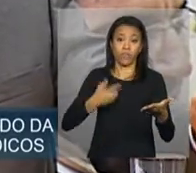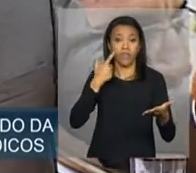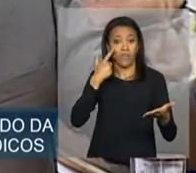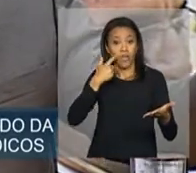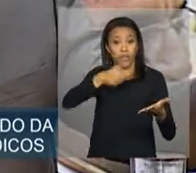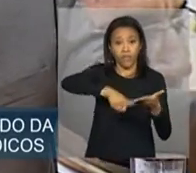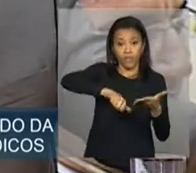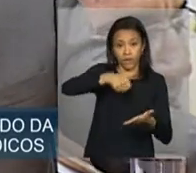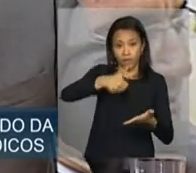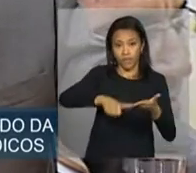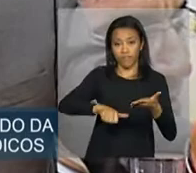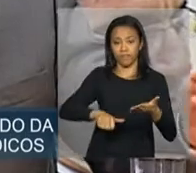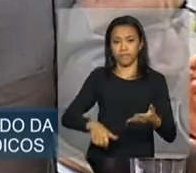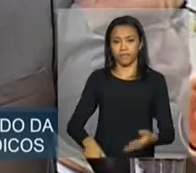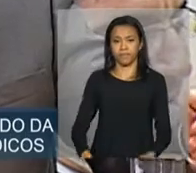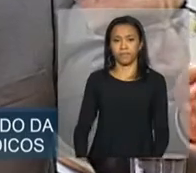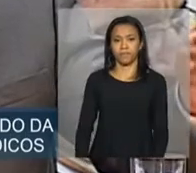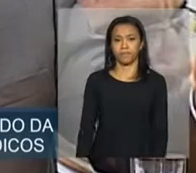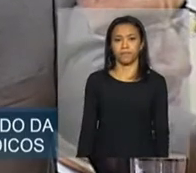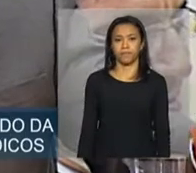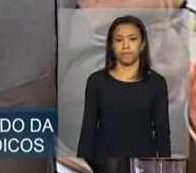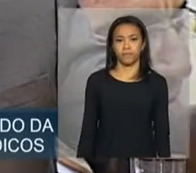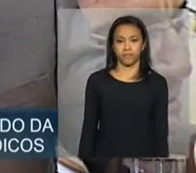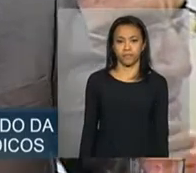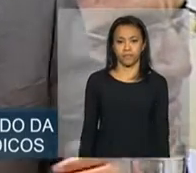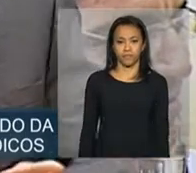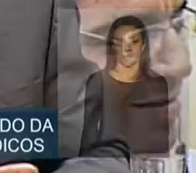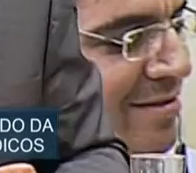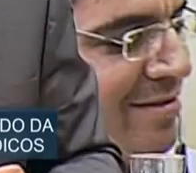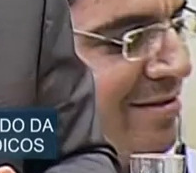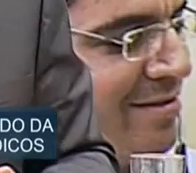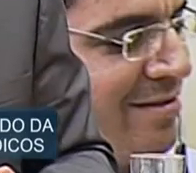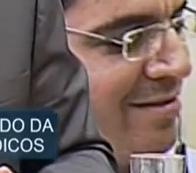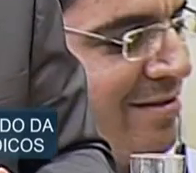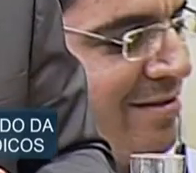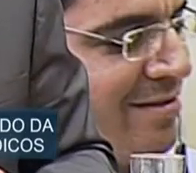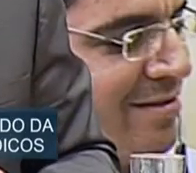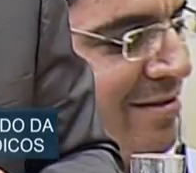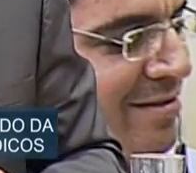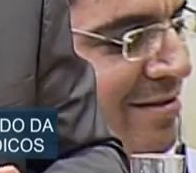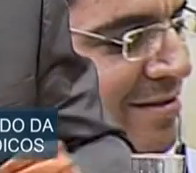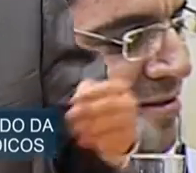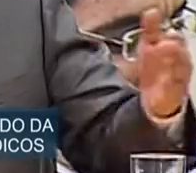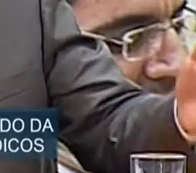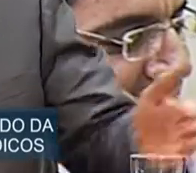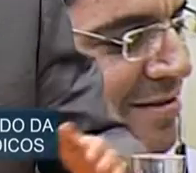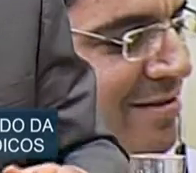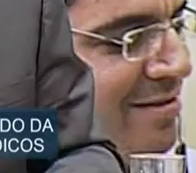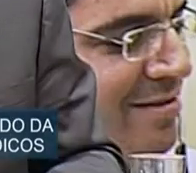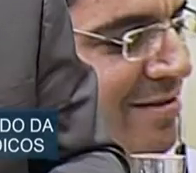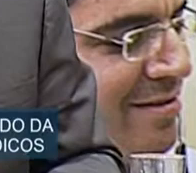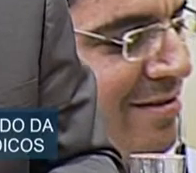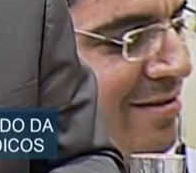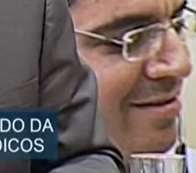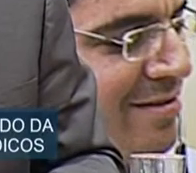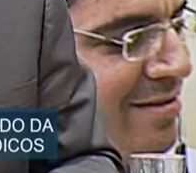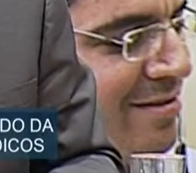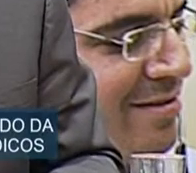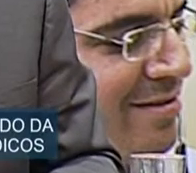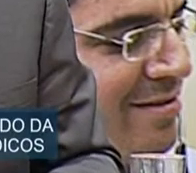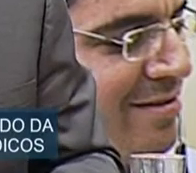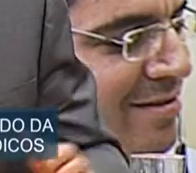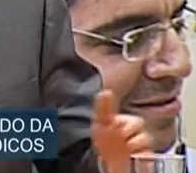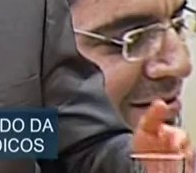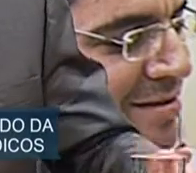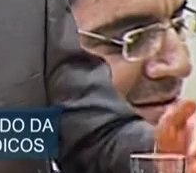Embaixada emissão de vistos sem os quais não será emitido passagem para vinda que o país está até sexta-feira